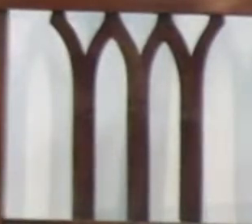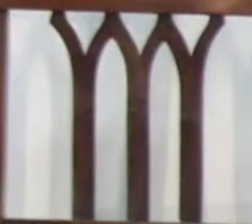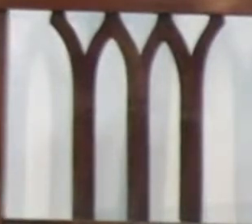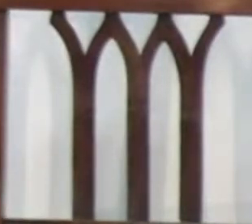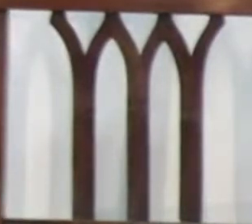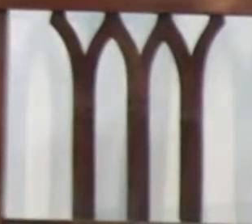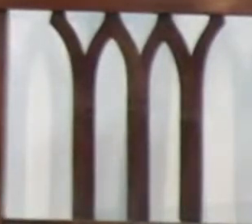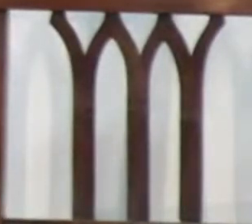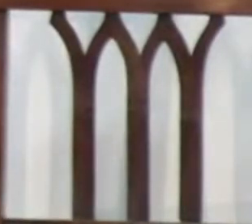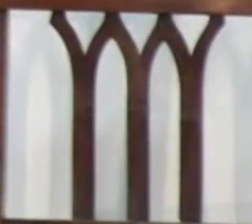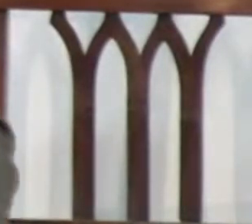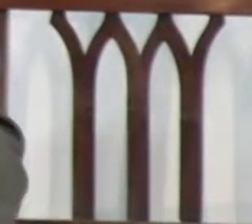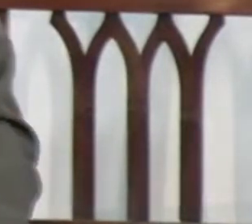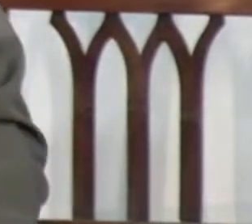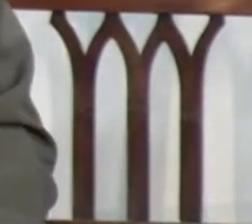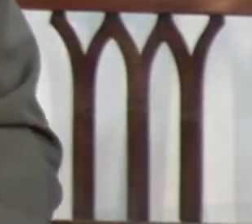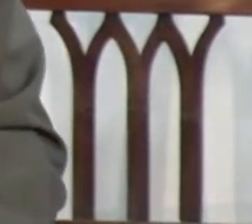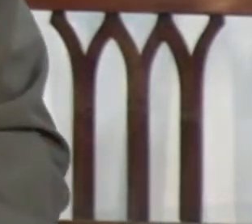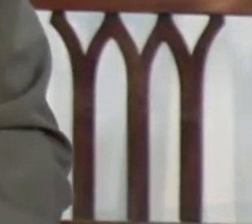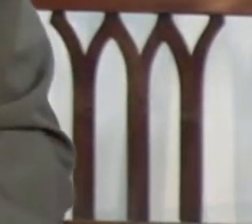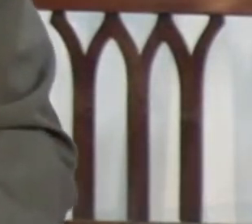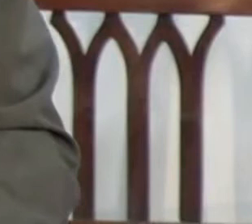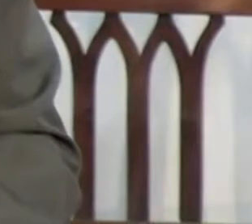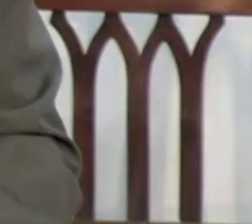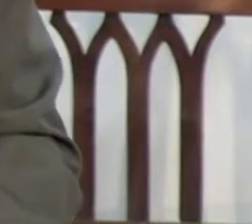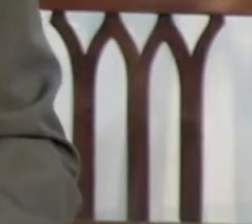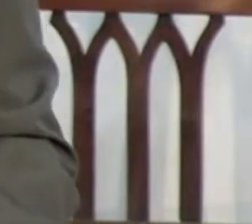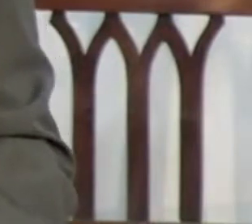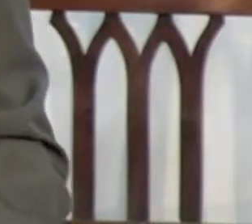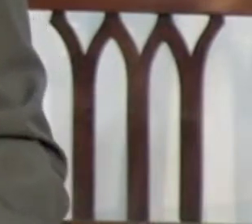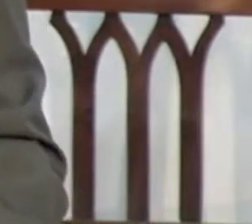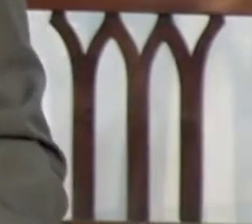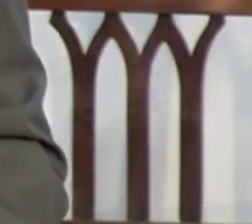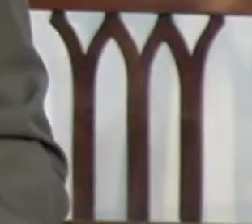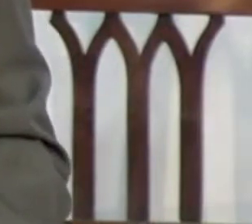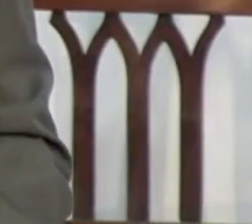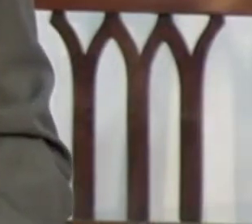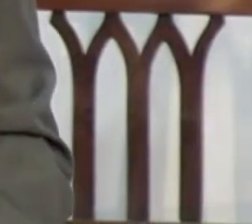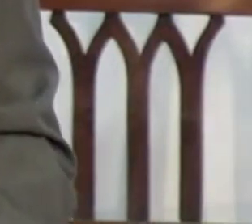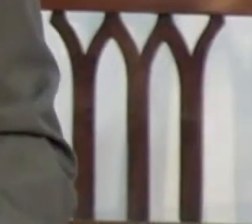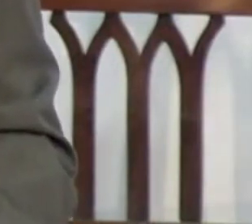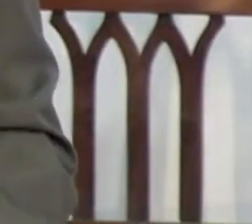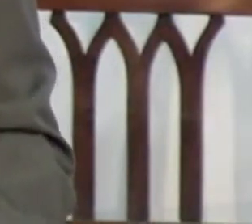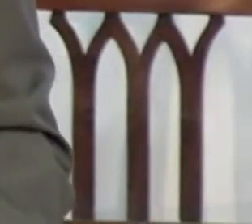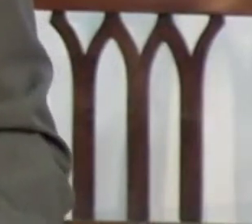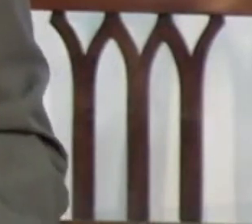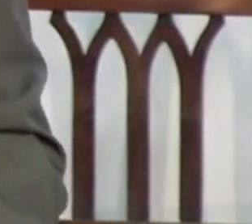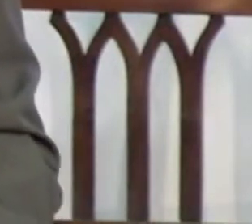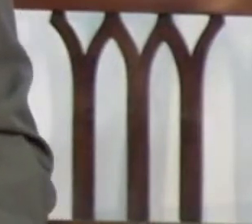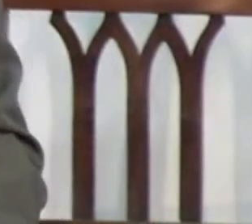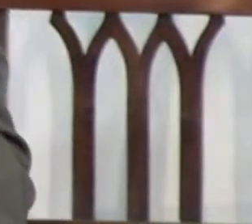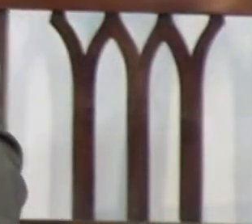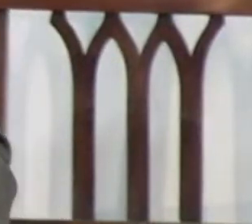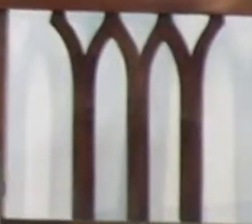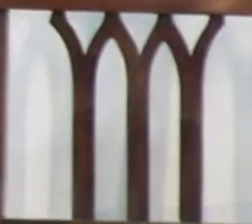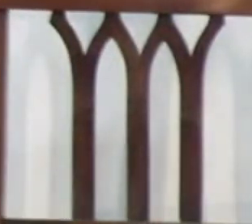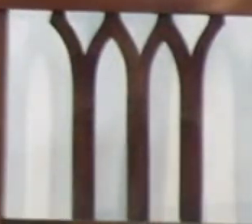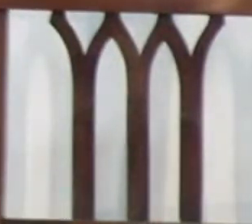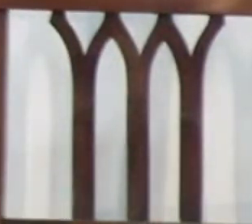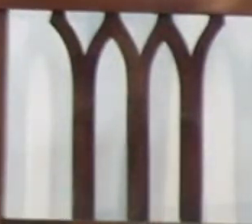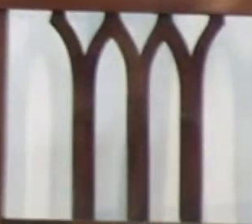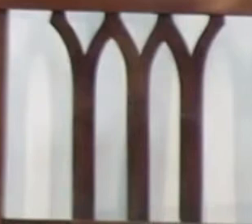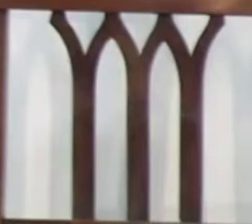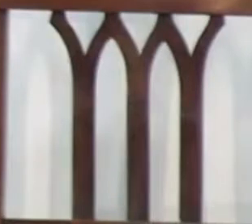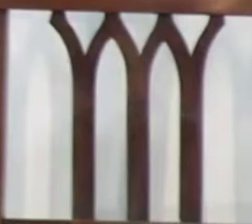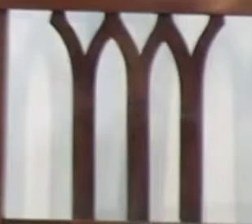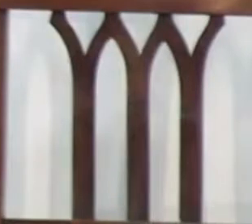o Rei dos Reis. Porém ninguém será liberto sem que